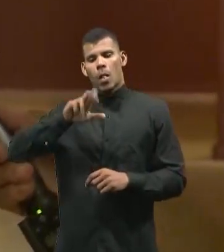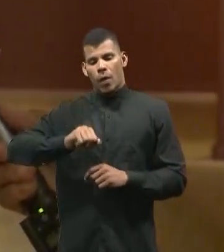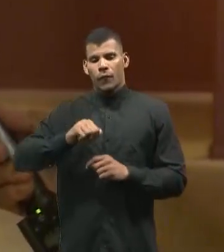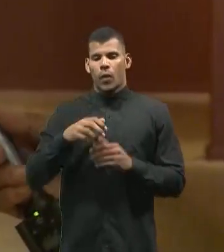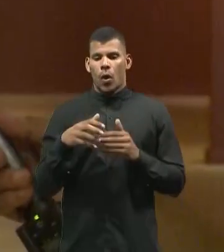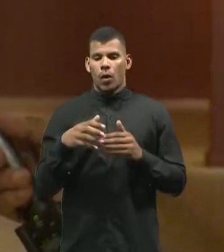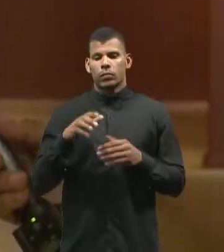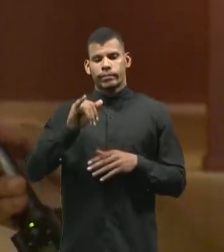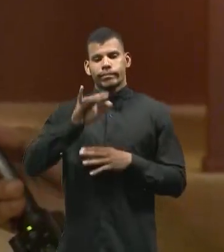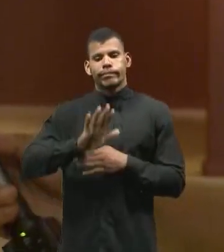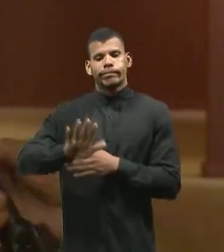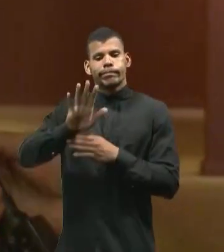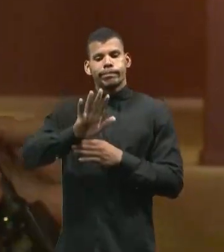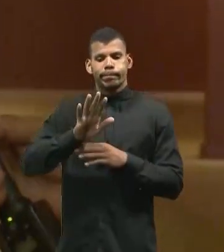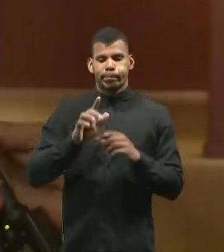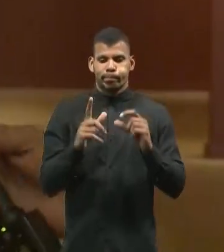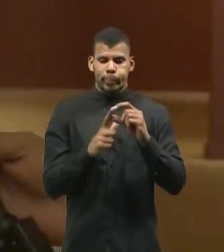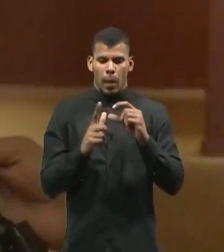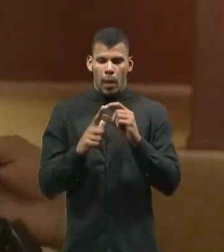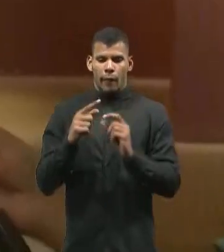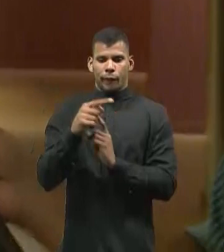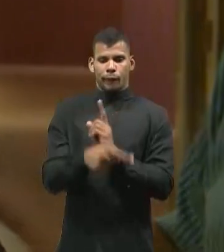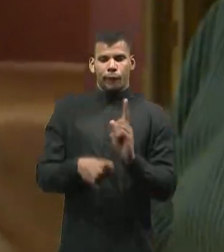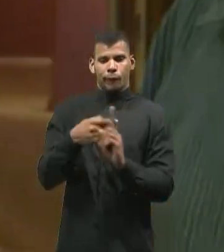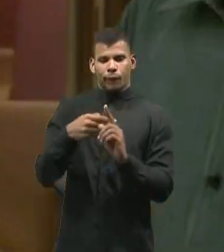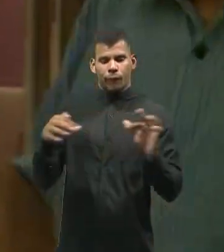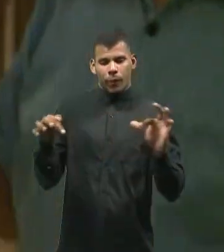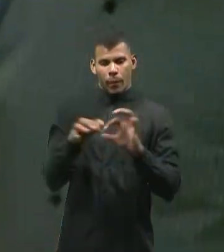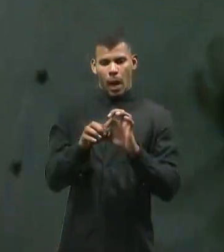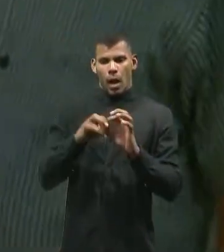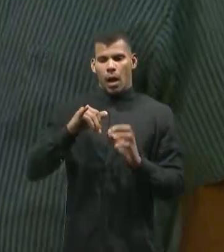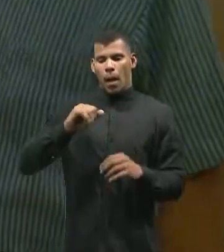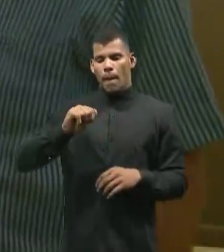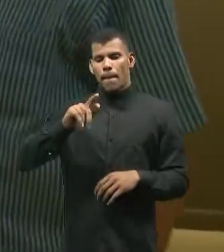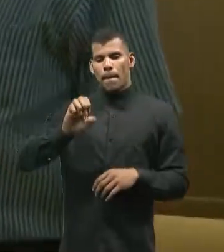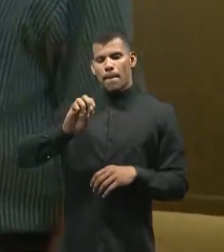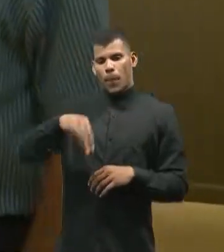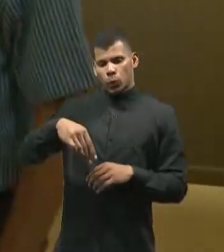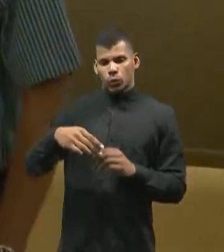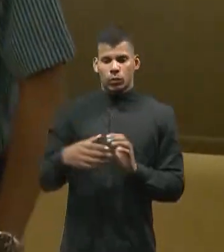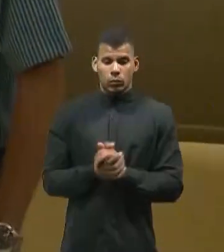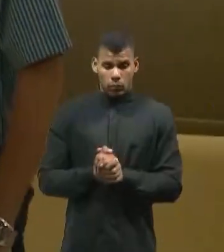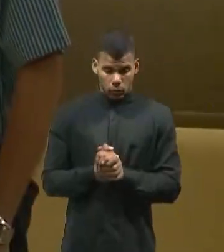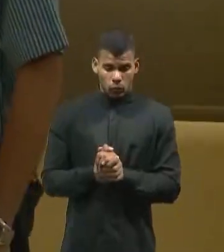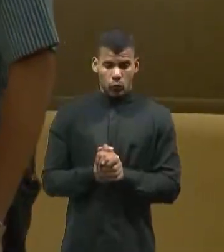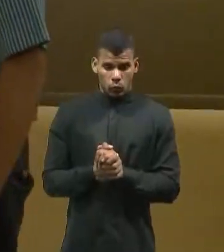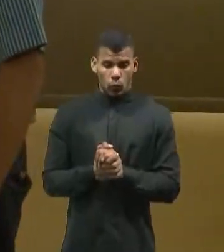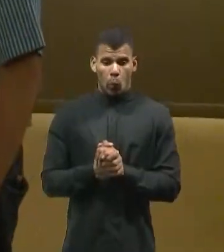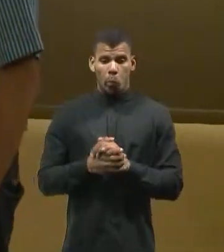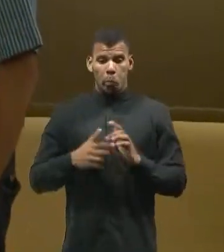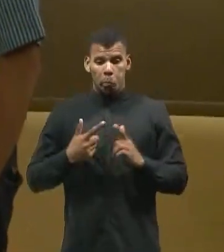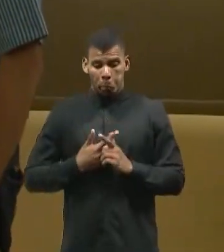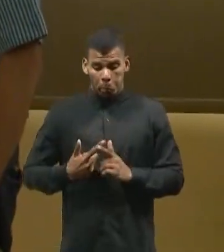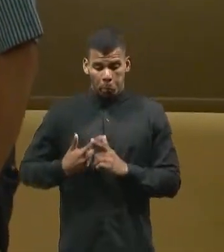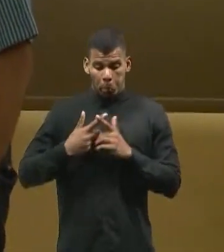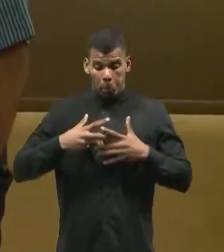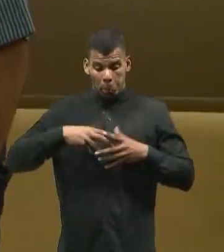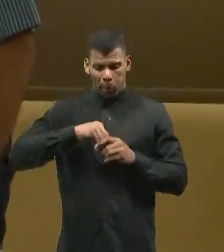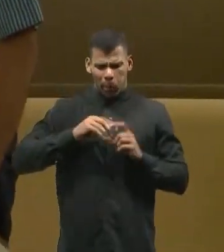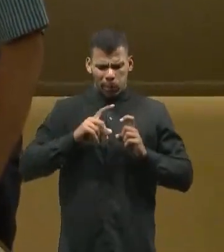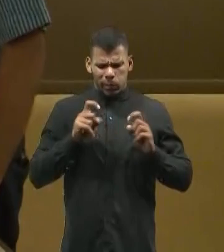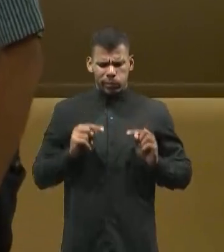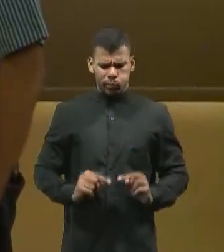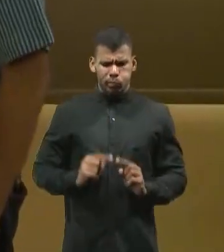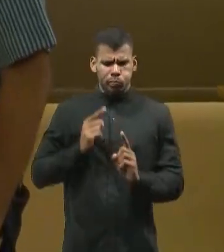Então, é imagem e palavra, que trata disso, dessa existência, desse conflito interior, que nos leva até a